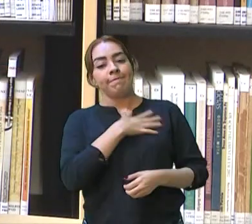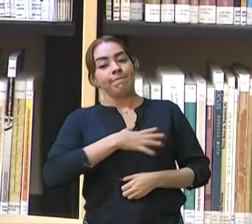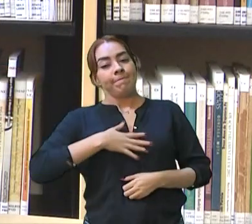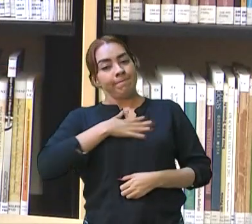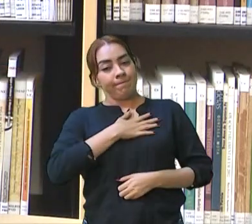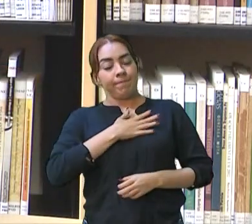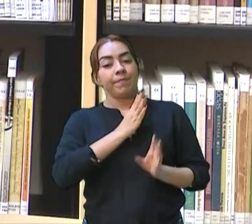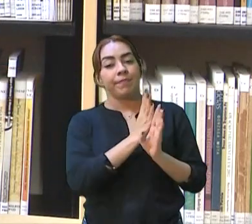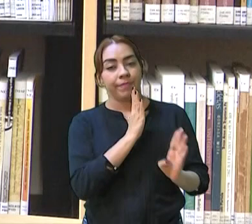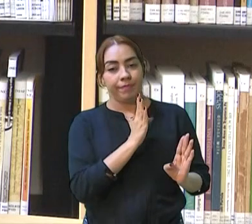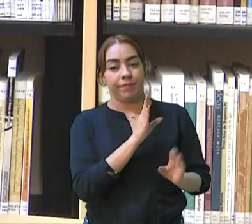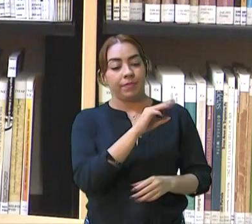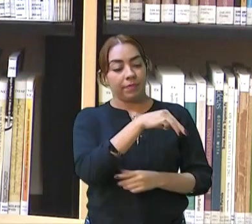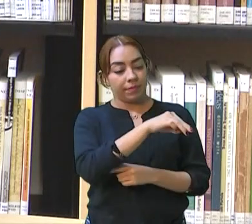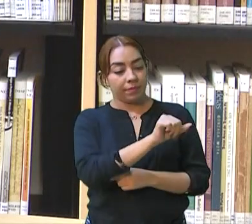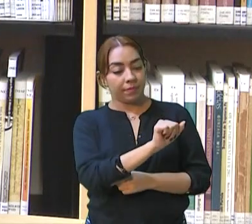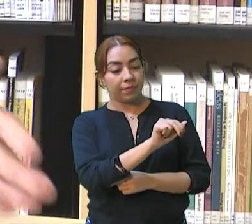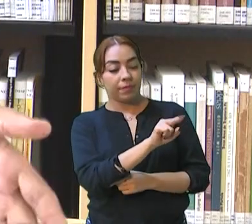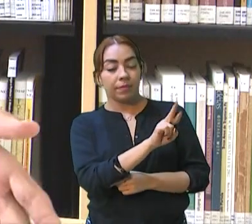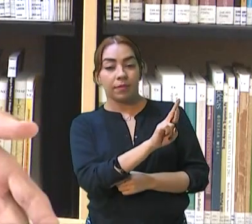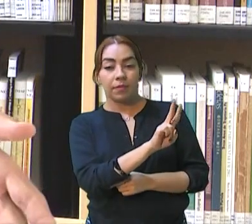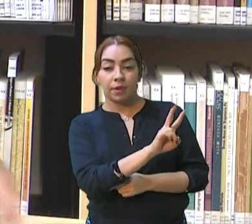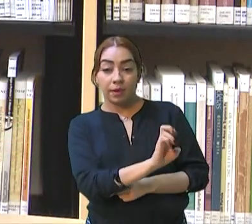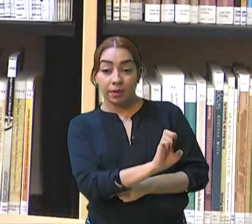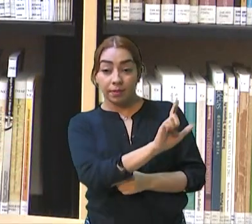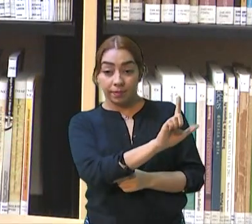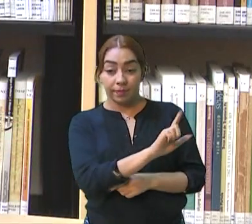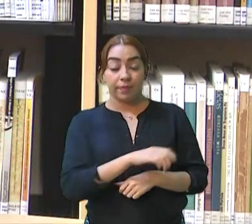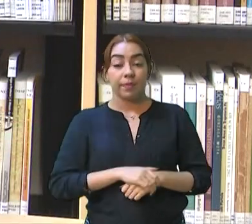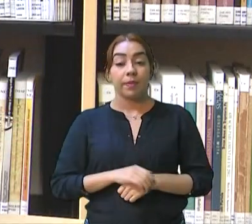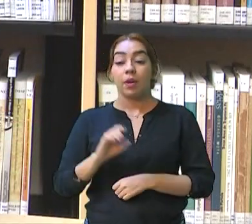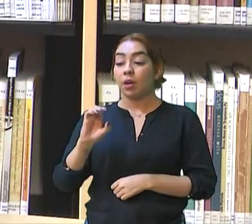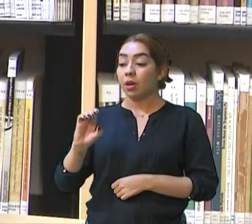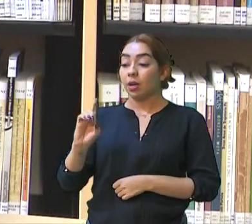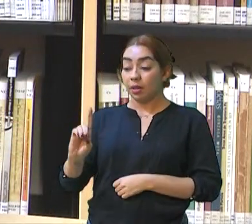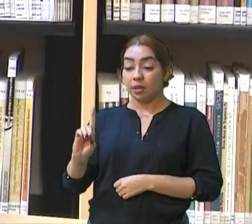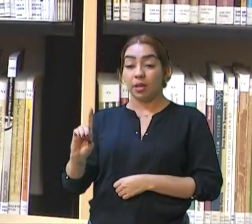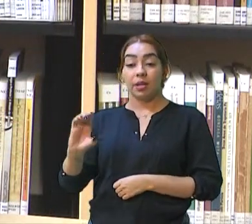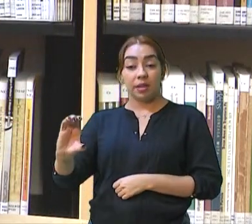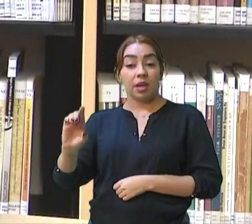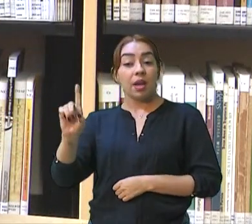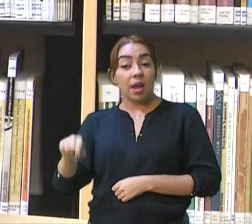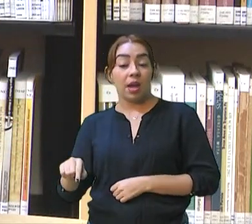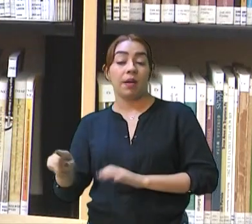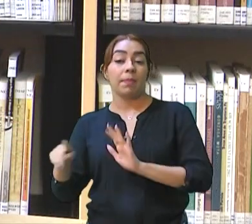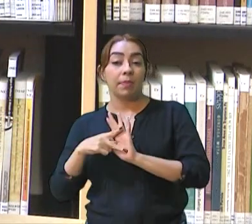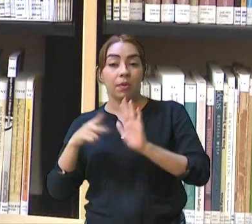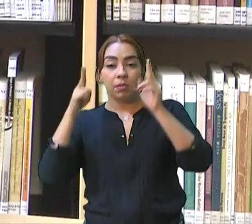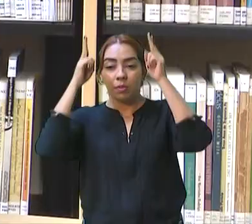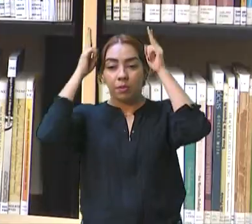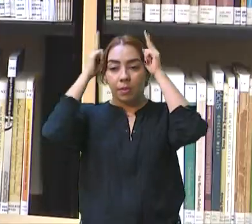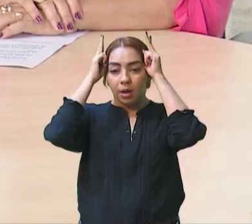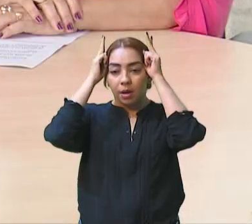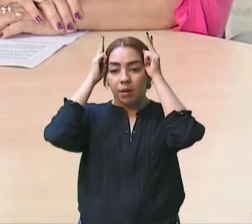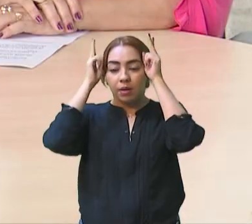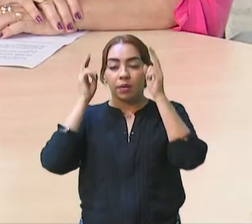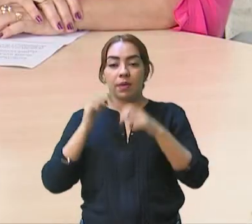tem a Marvel e a DC Comics. A DC é a dona do Batman e a Marvel Comics é a dona do Homem-Aranha, do Capitão América,